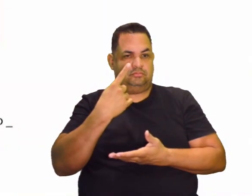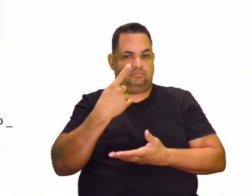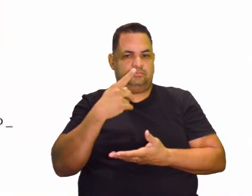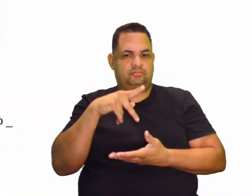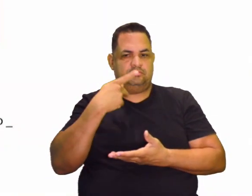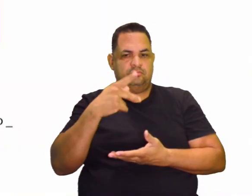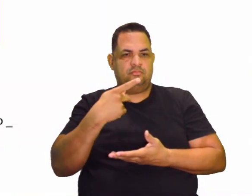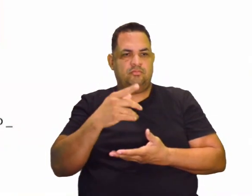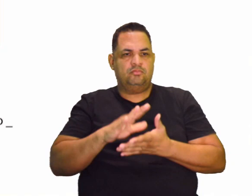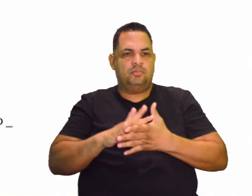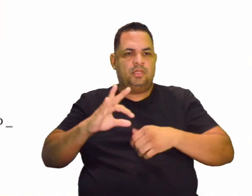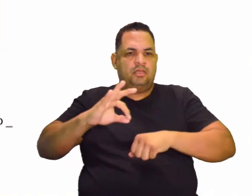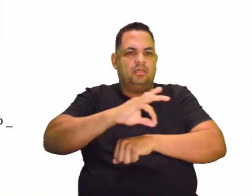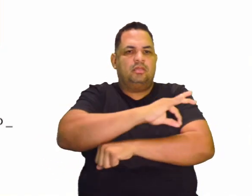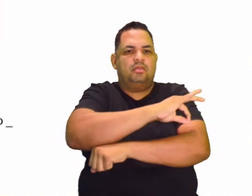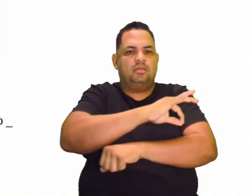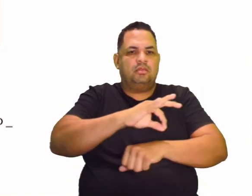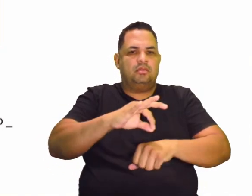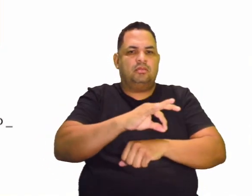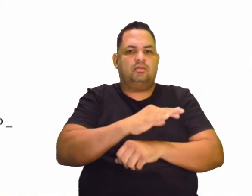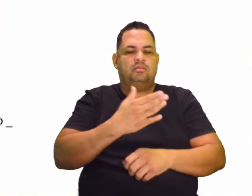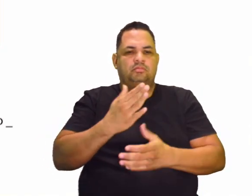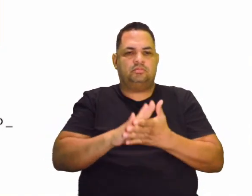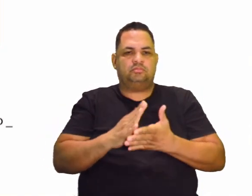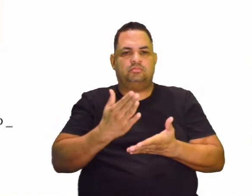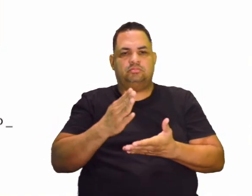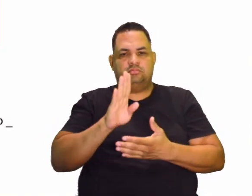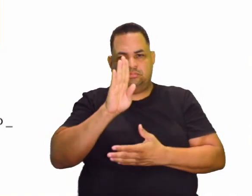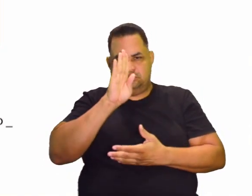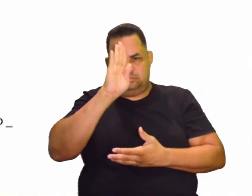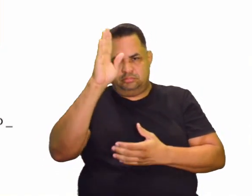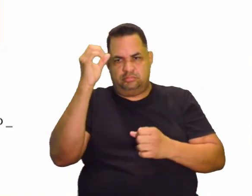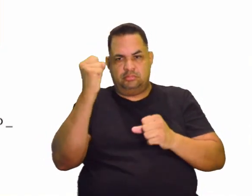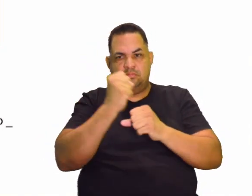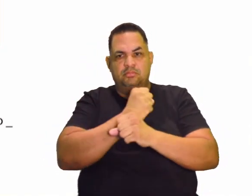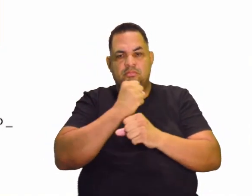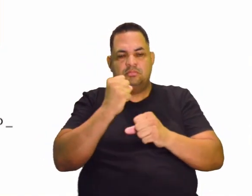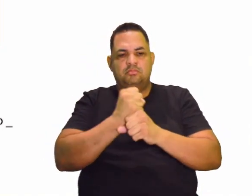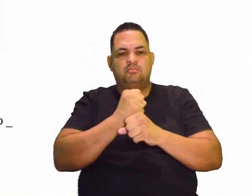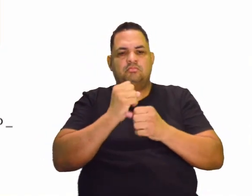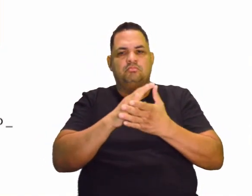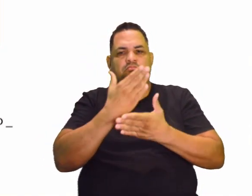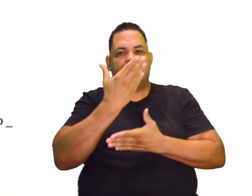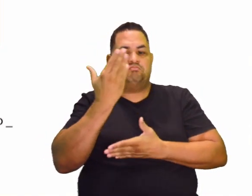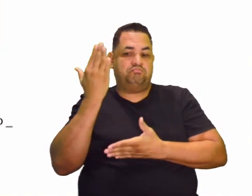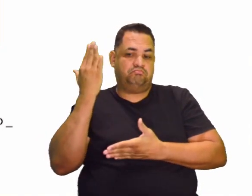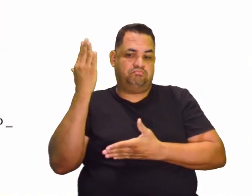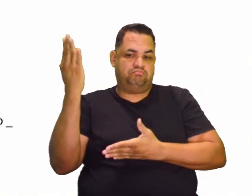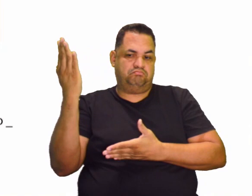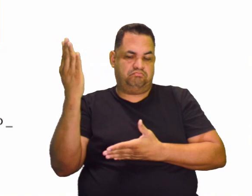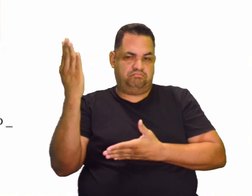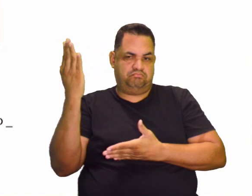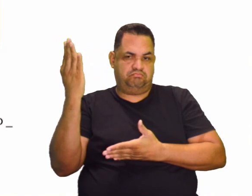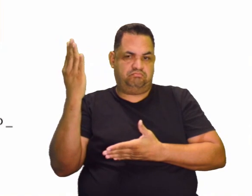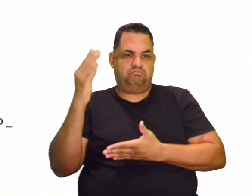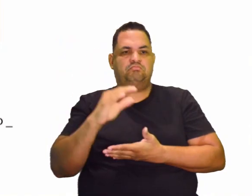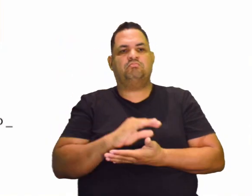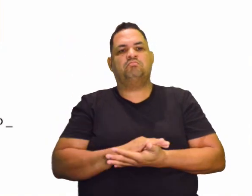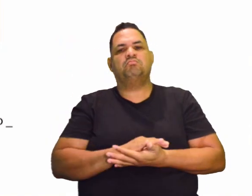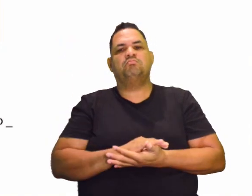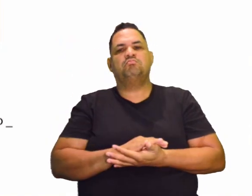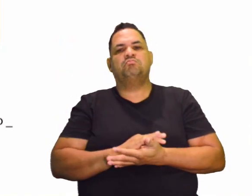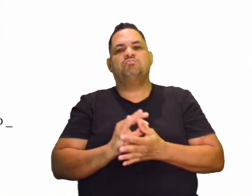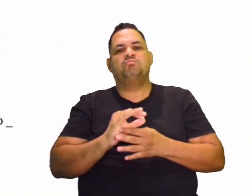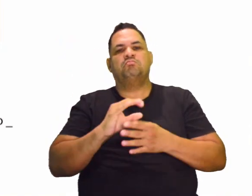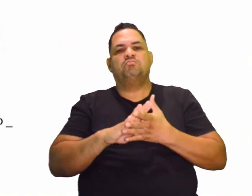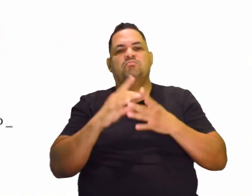respeito à arquitetura, vamos ver aqui. Destacou, então, as construções monumentais, sabemos que os